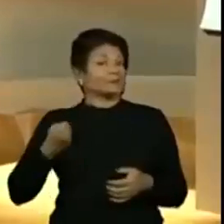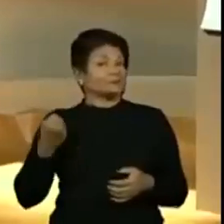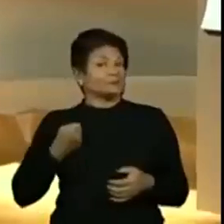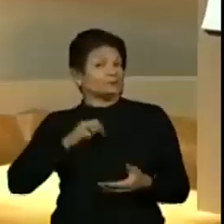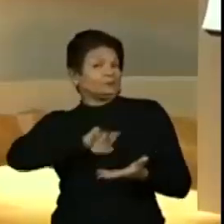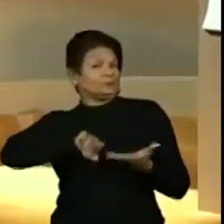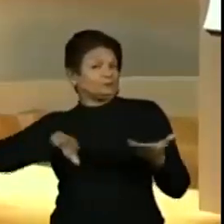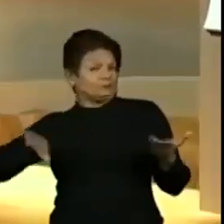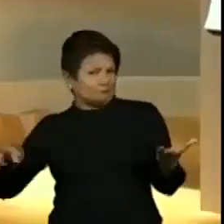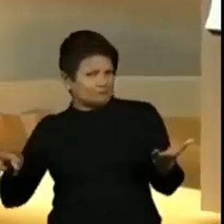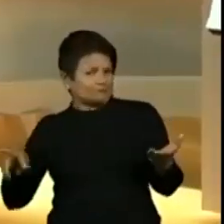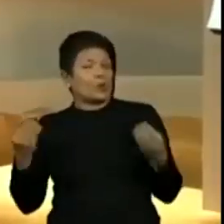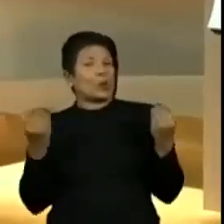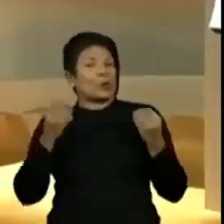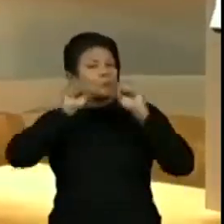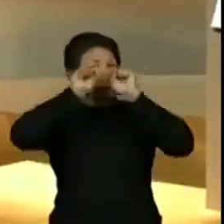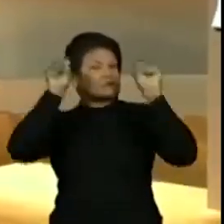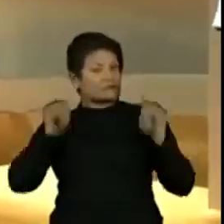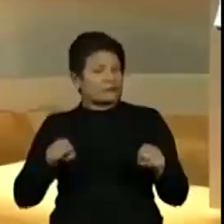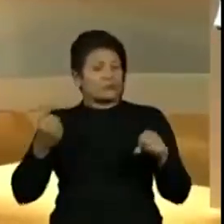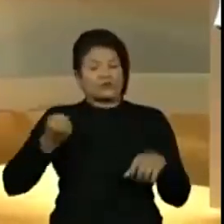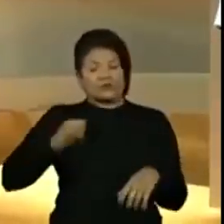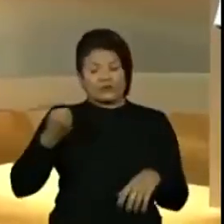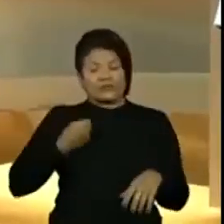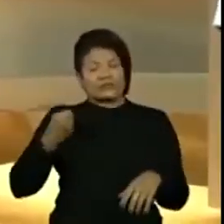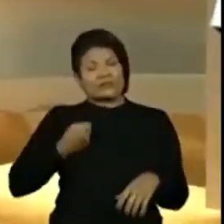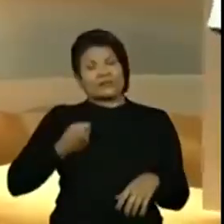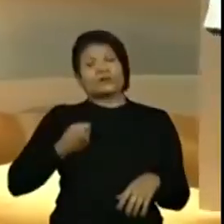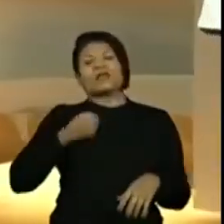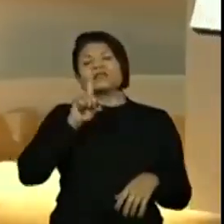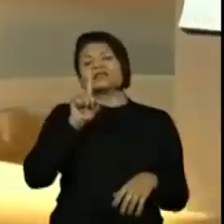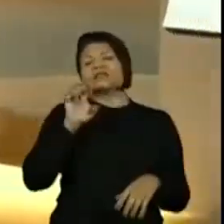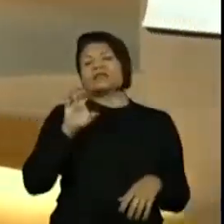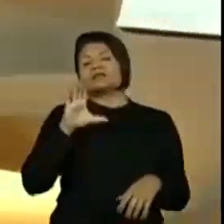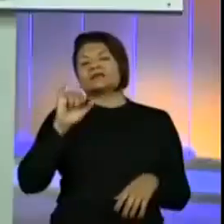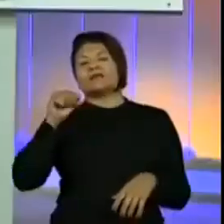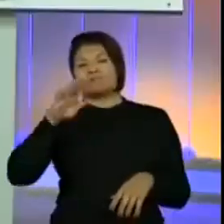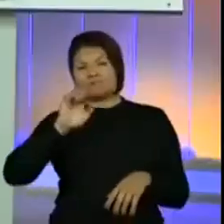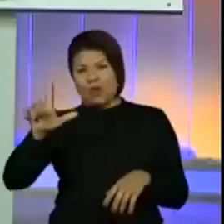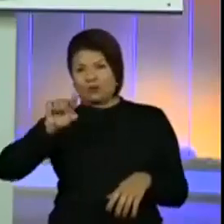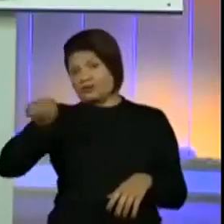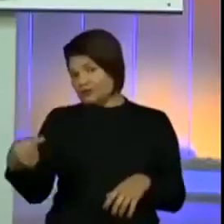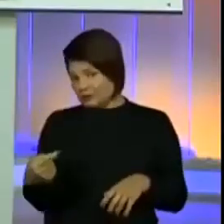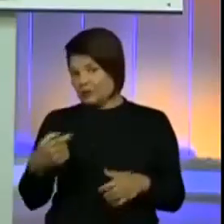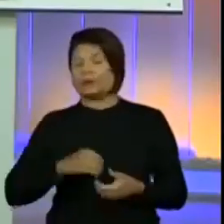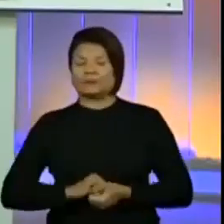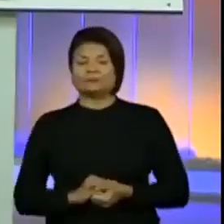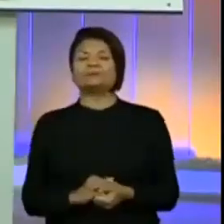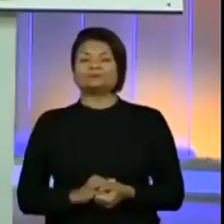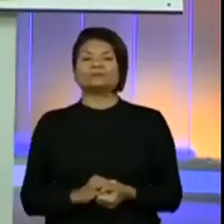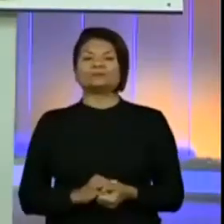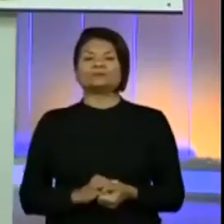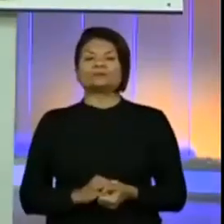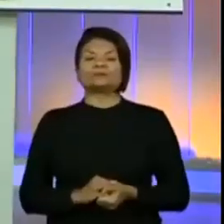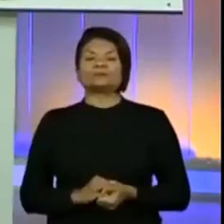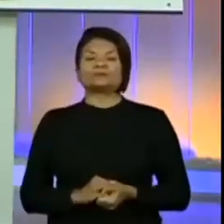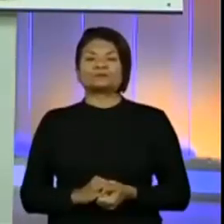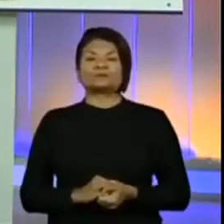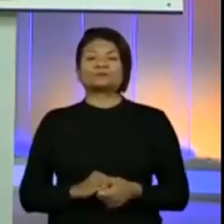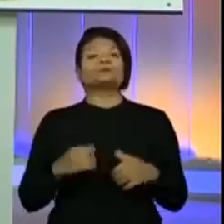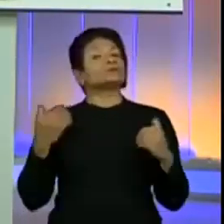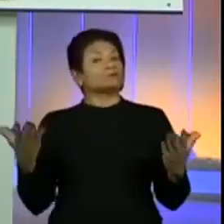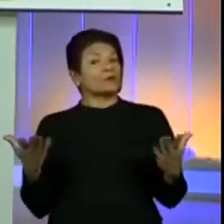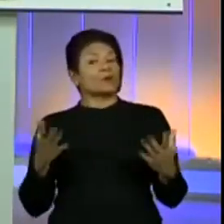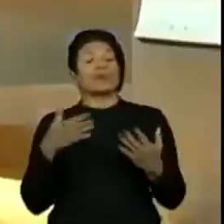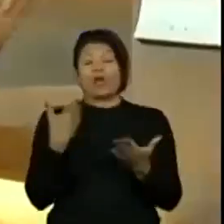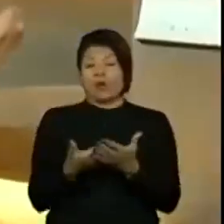nosso sistema de numeração decimal. Vamos conferir o objetivo dessa aula. Pode passar? Então,